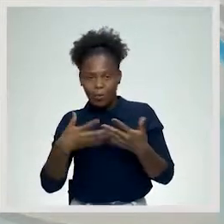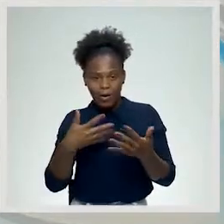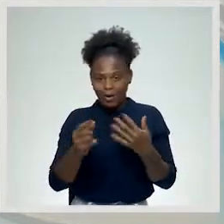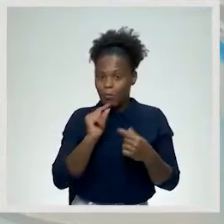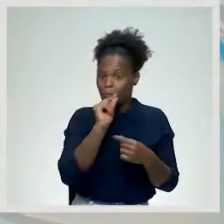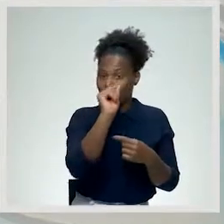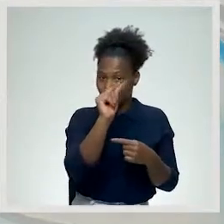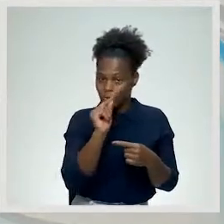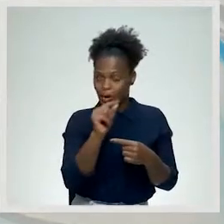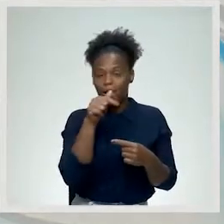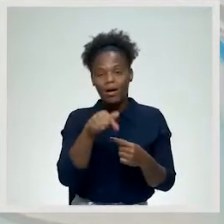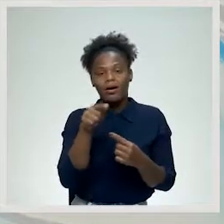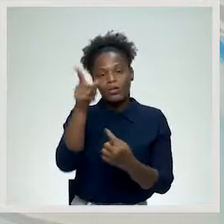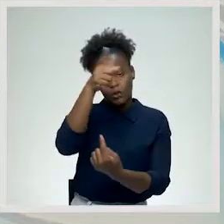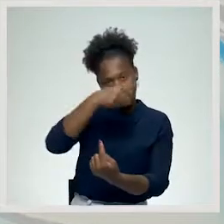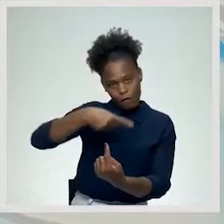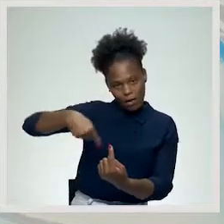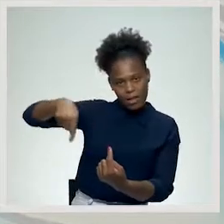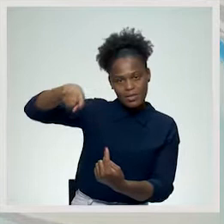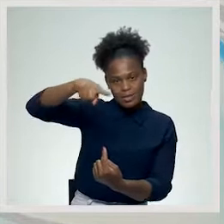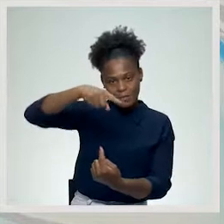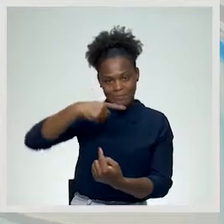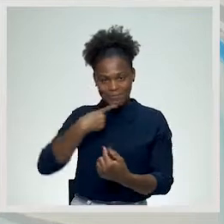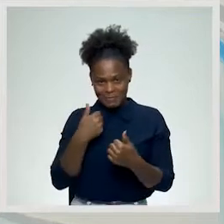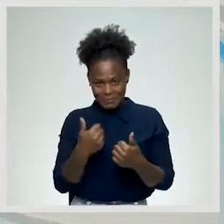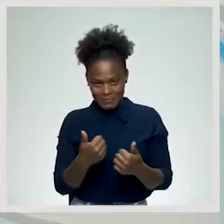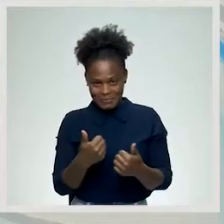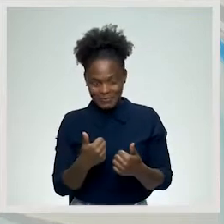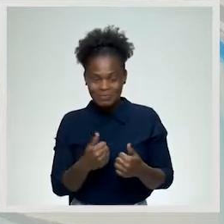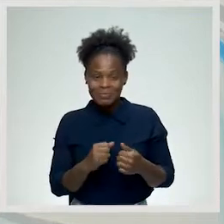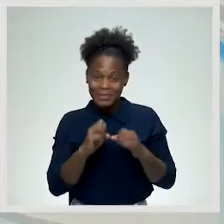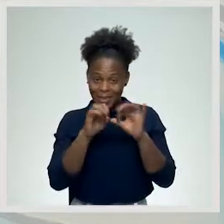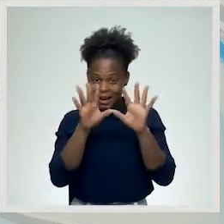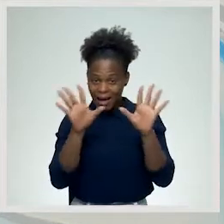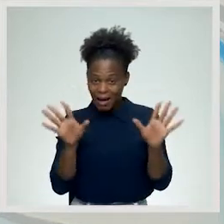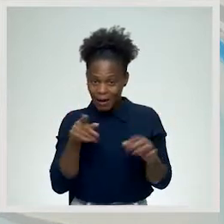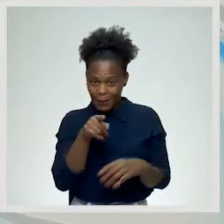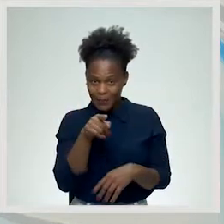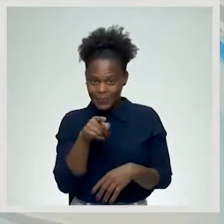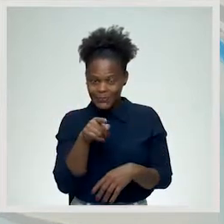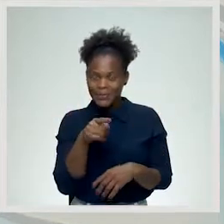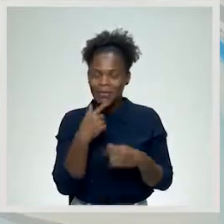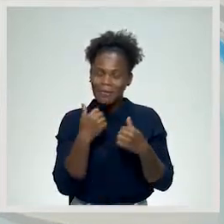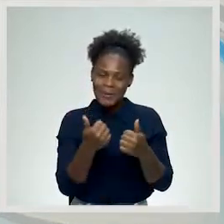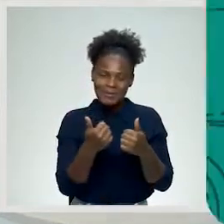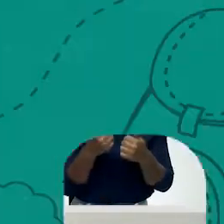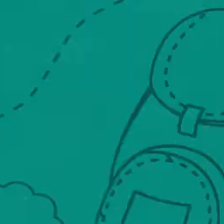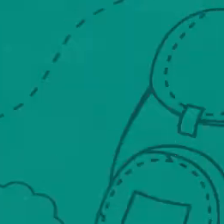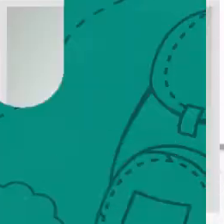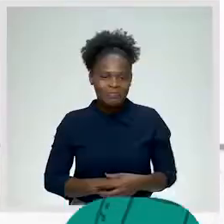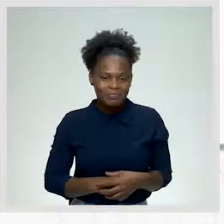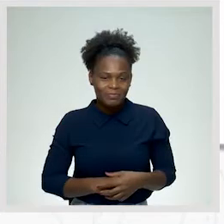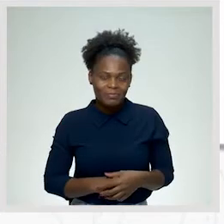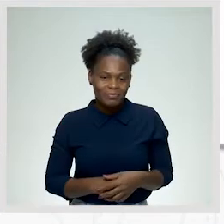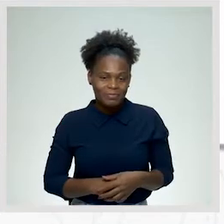uma circunferência. Muito bem? Certo? Está claro? Muito bem.